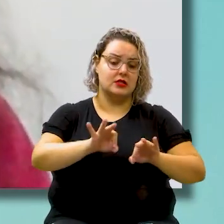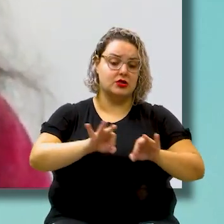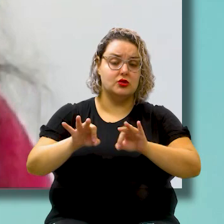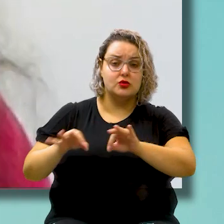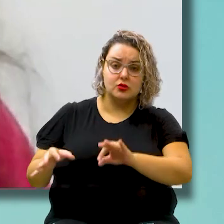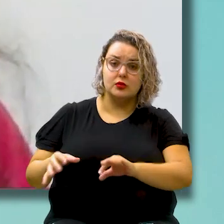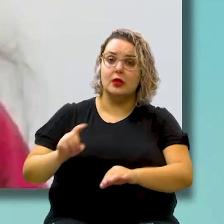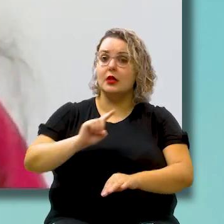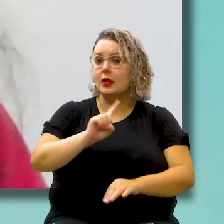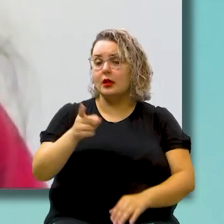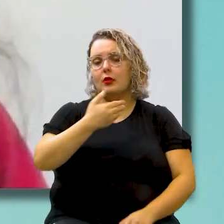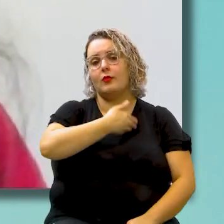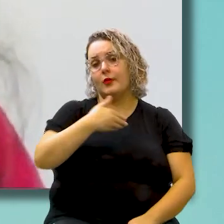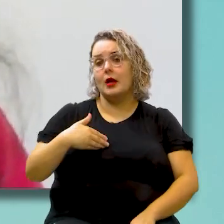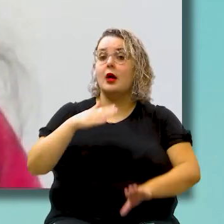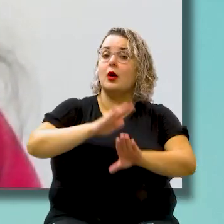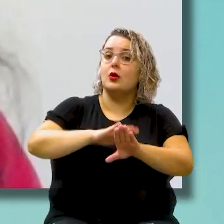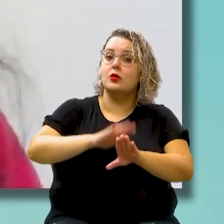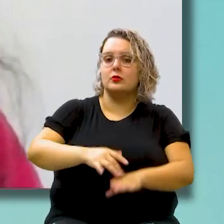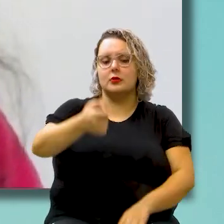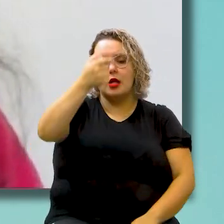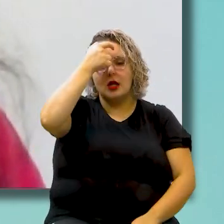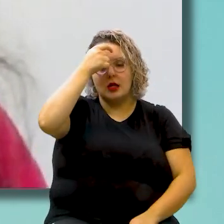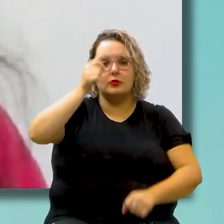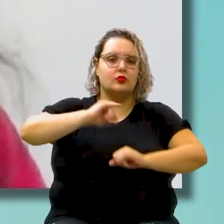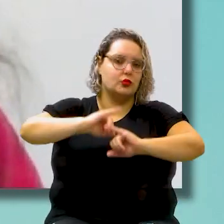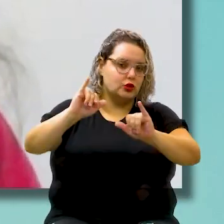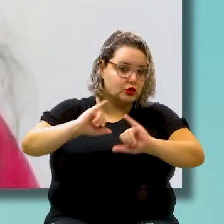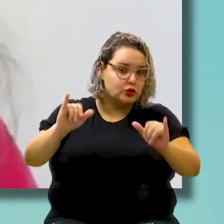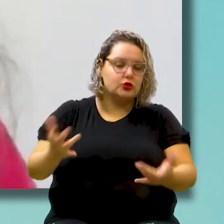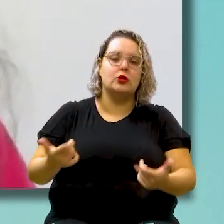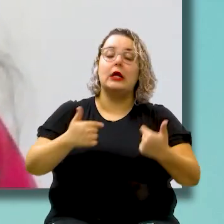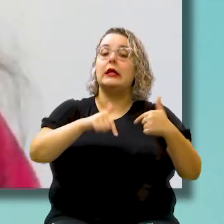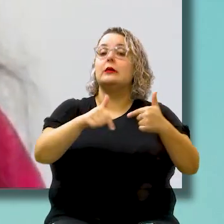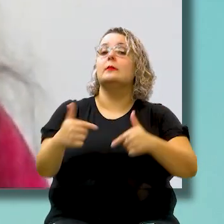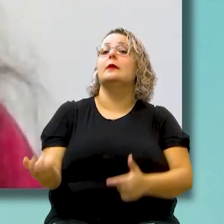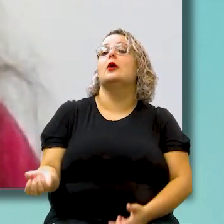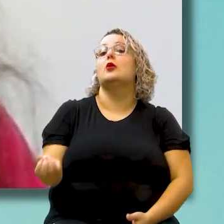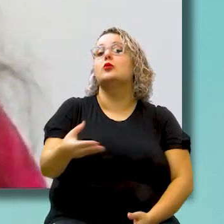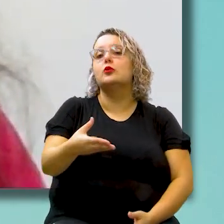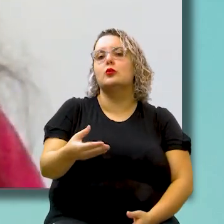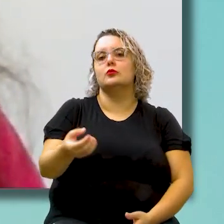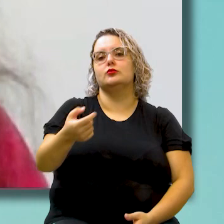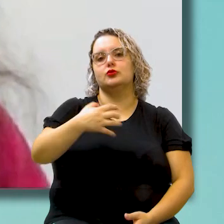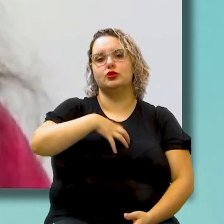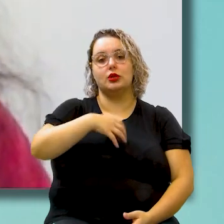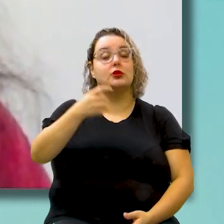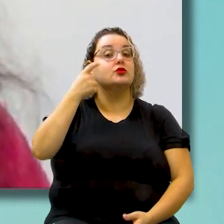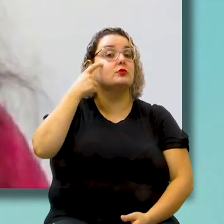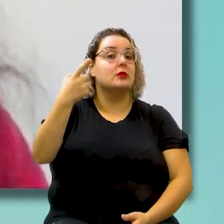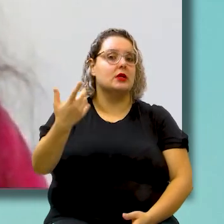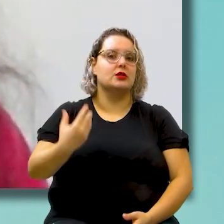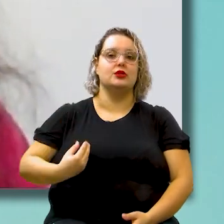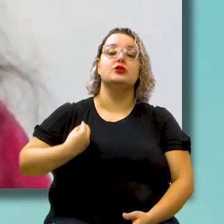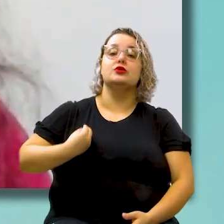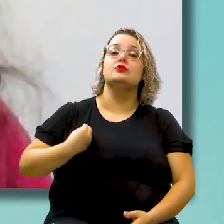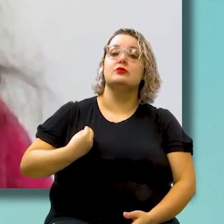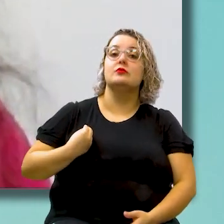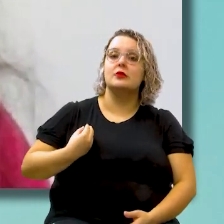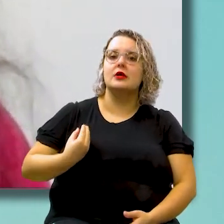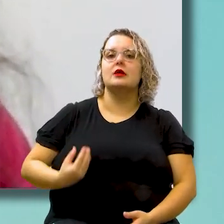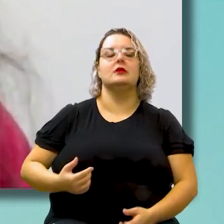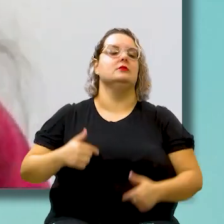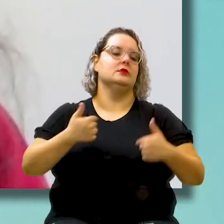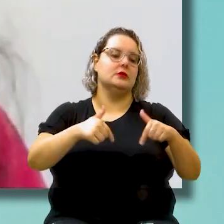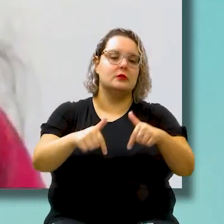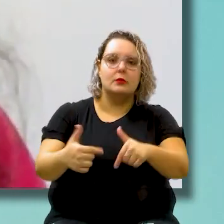muitas organizações não governamentais atuando nessa conscientização, trabalhando por uma nova maneira de pensar, o modo de ser e